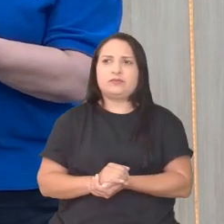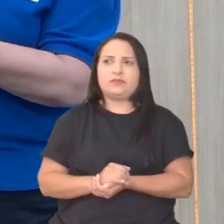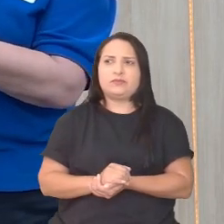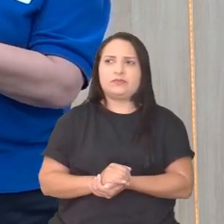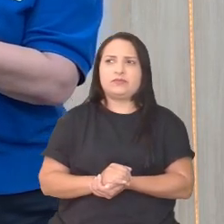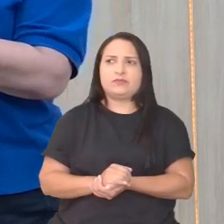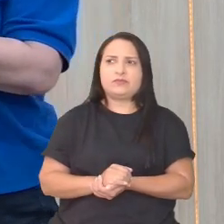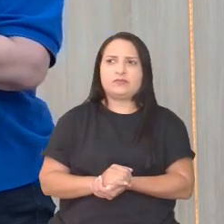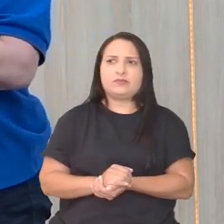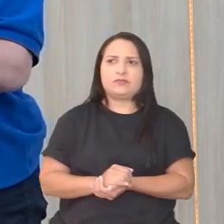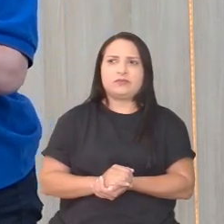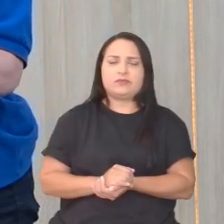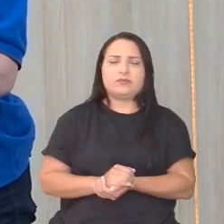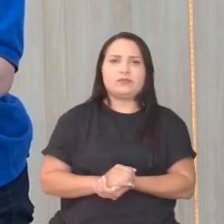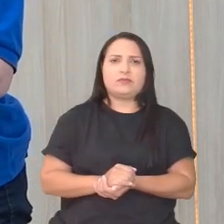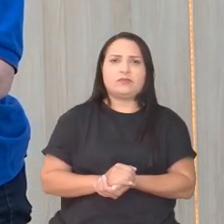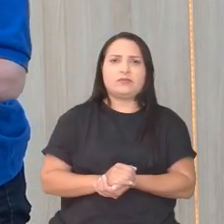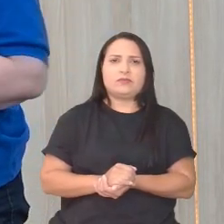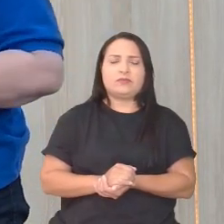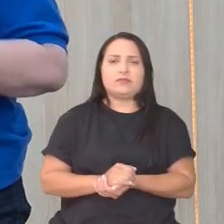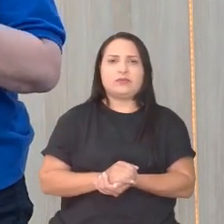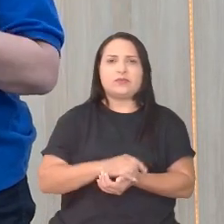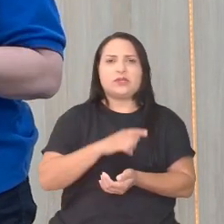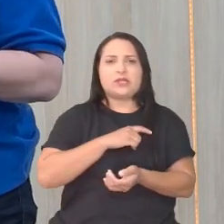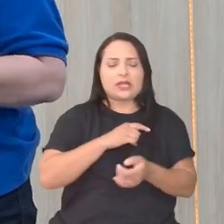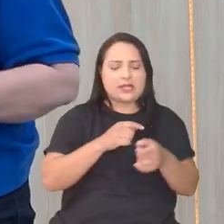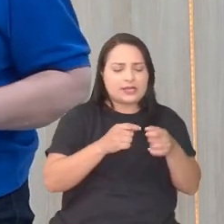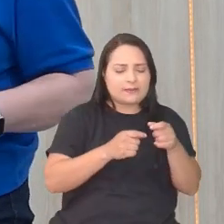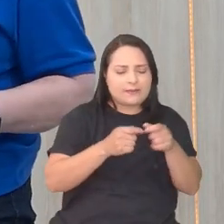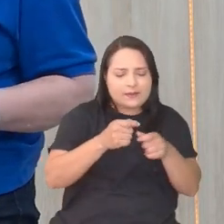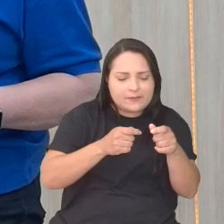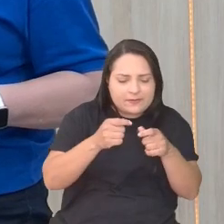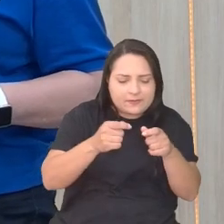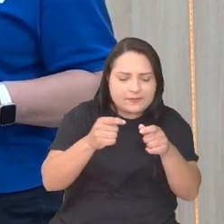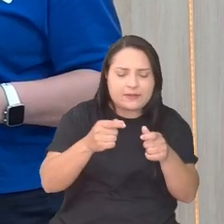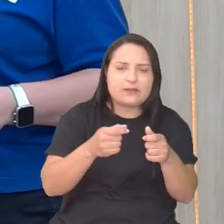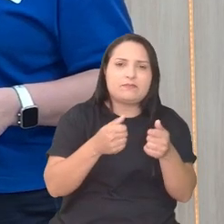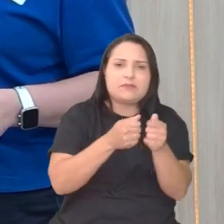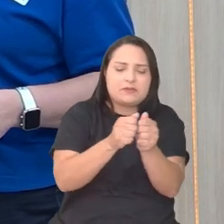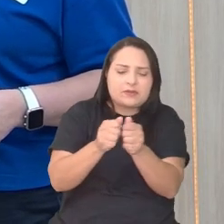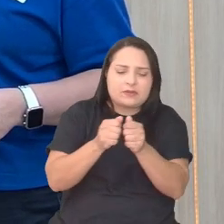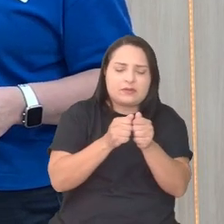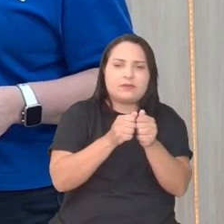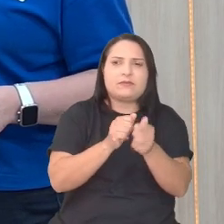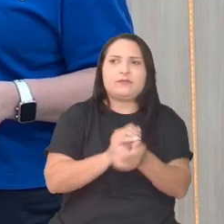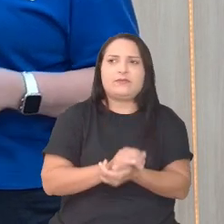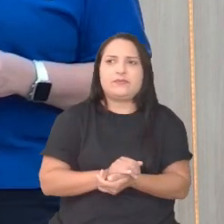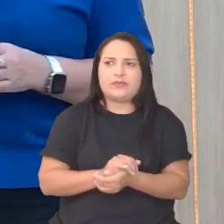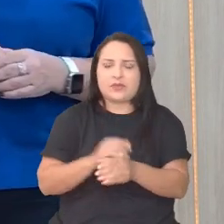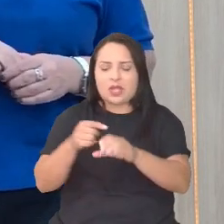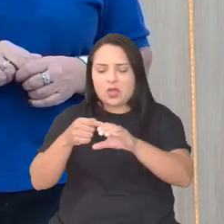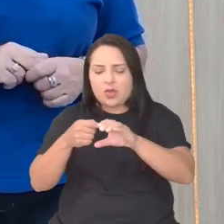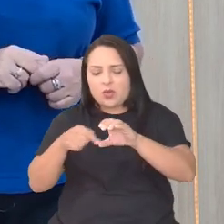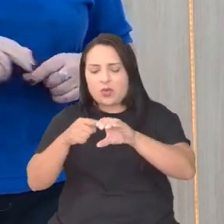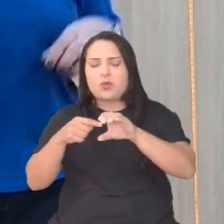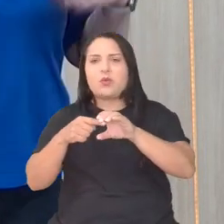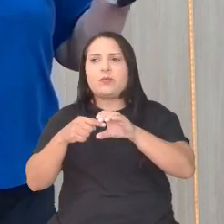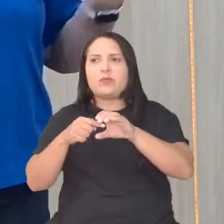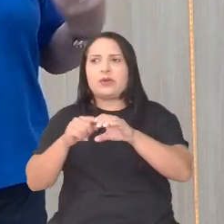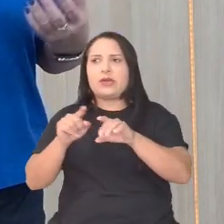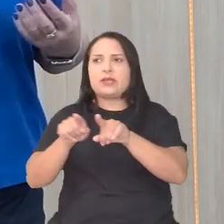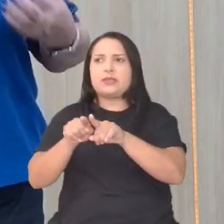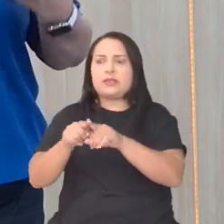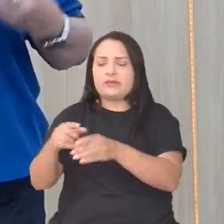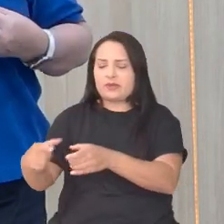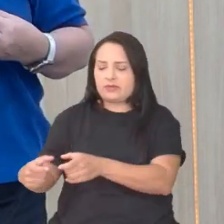ladrilho, um azulejo, um pedacinho após o outro, tijolinhos. E aqui a gente vai ver em forma cúbica e em forma cilíndrica.